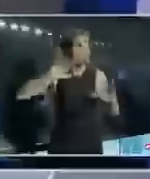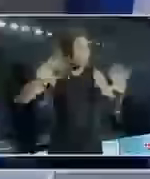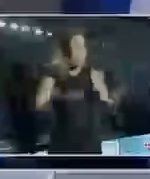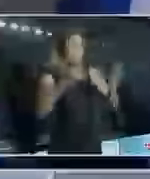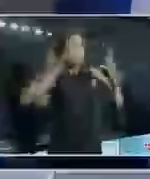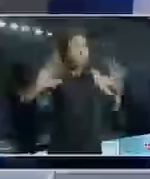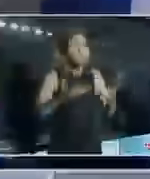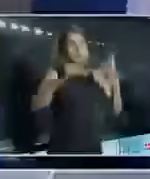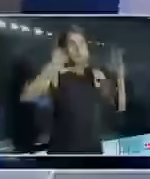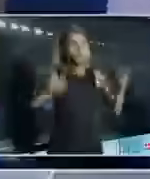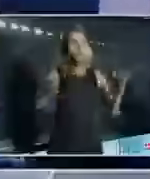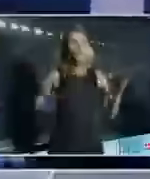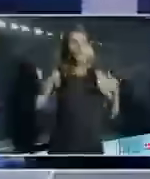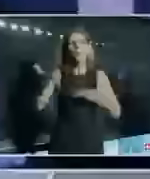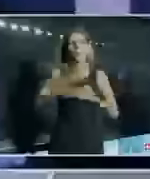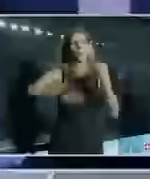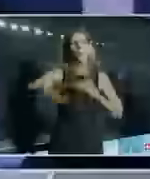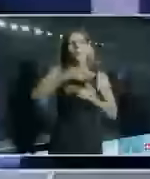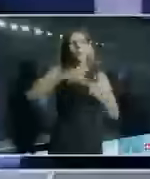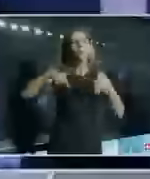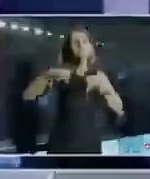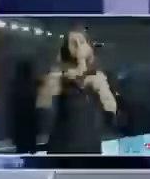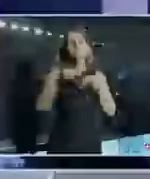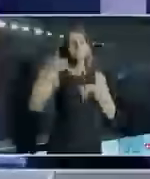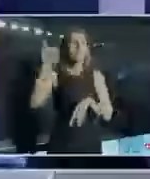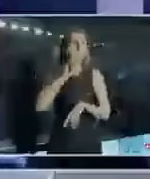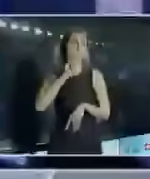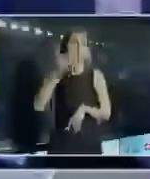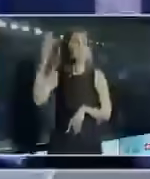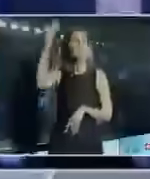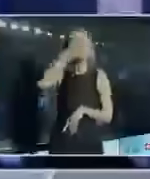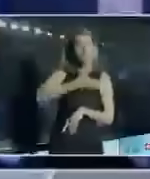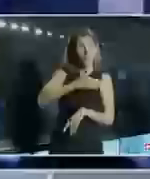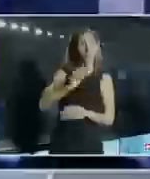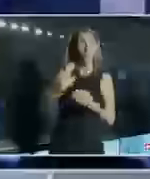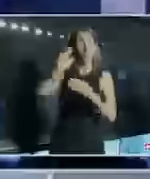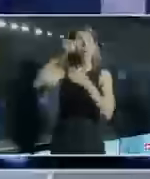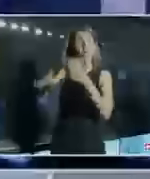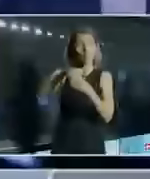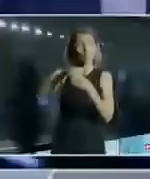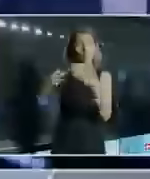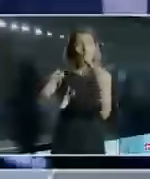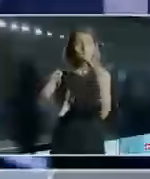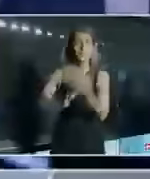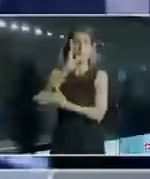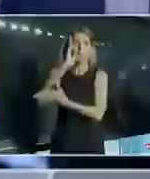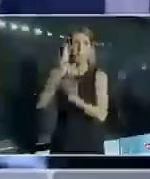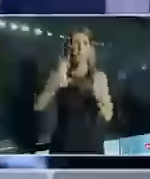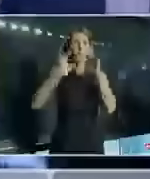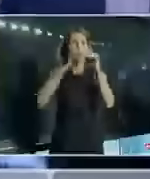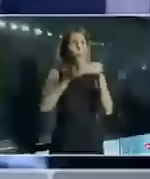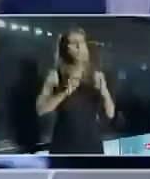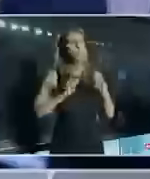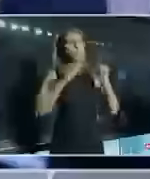pode me cobrar essa essa impugnação esse pedido de impugnação vai chegar no TSE e ser julgado